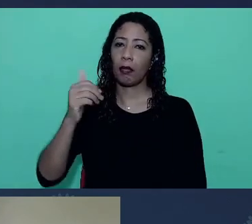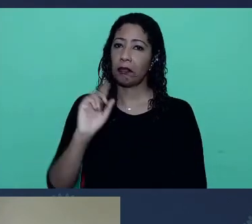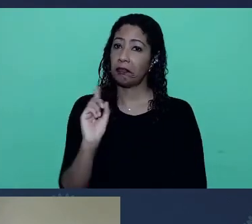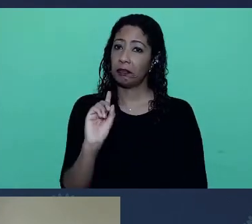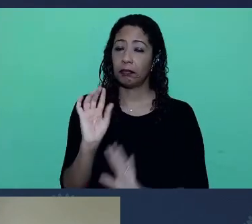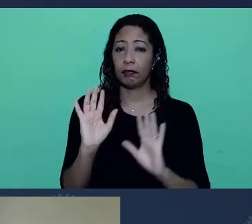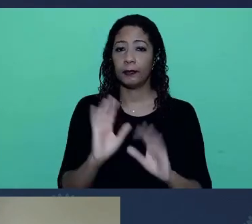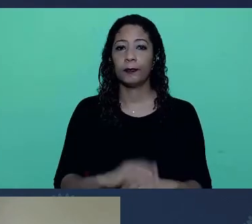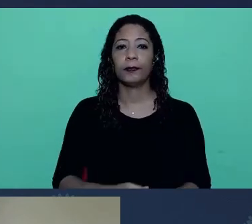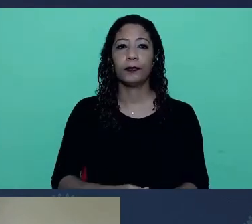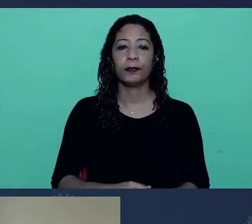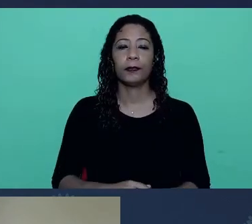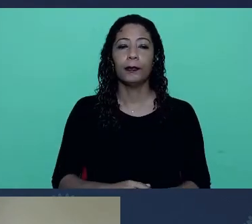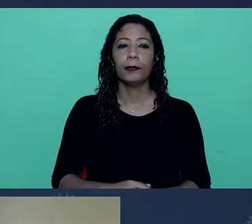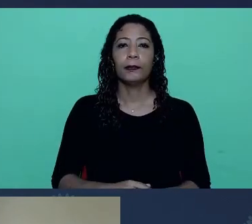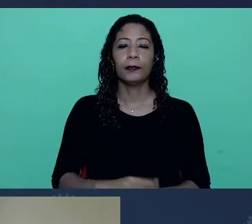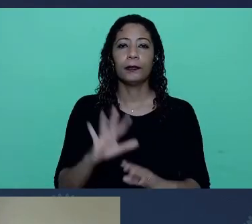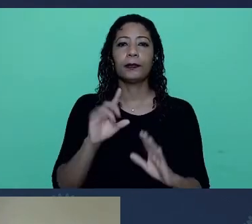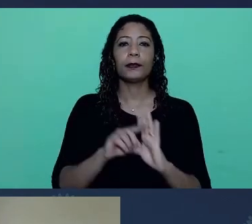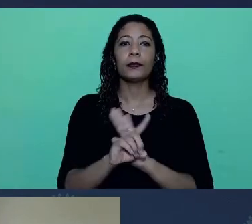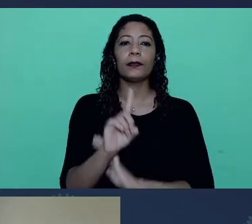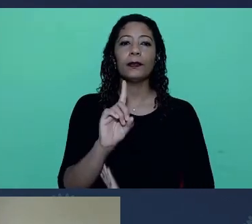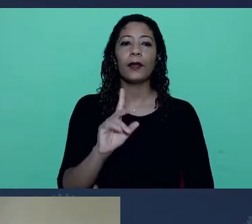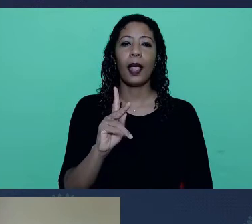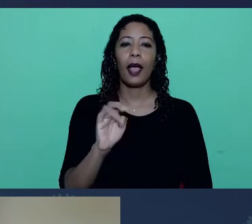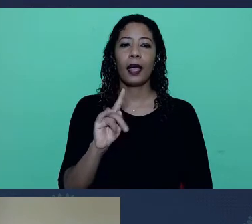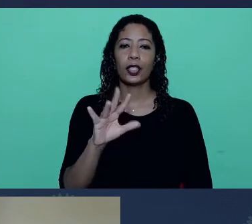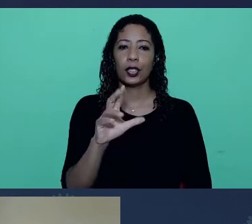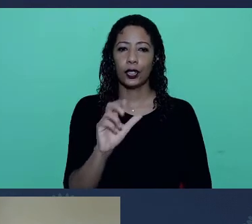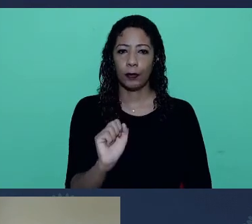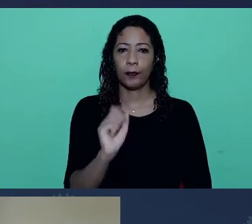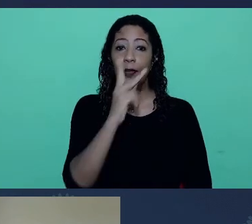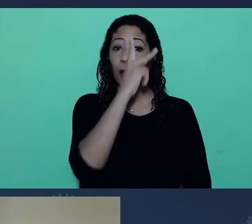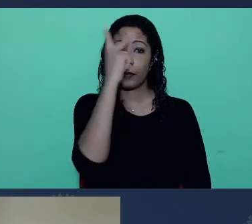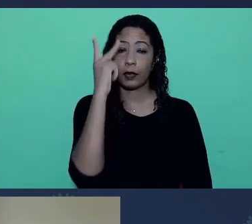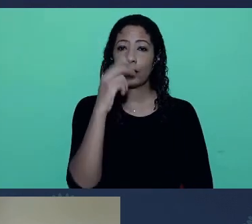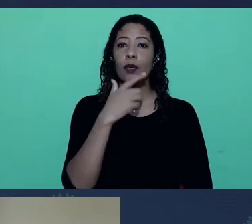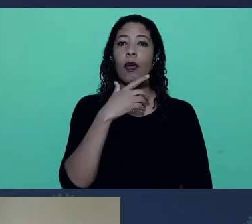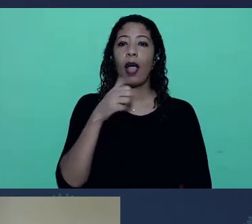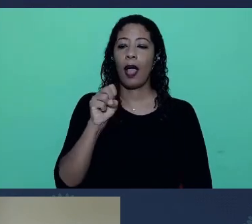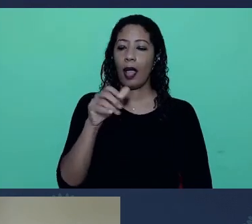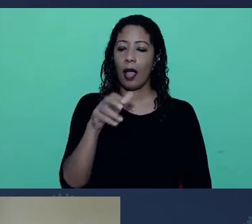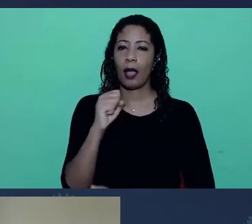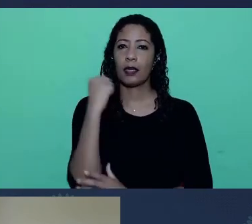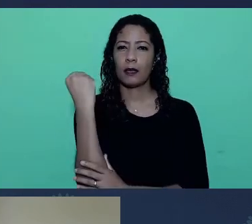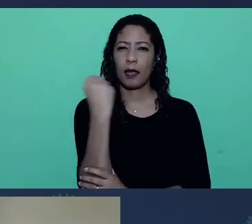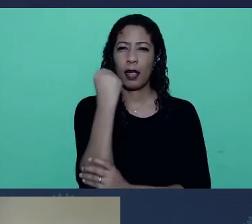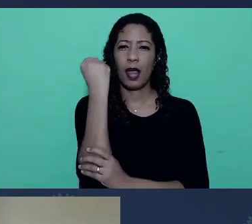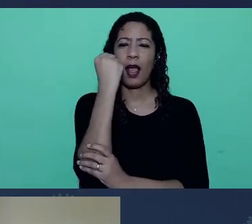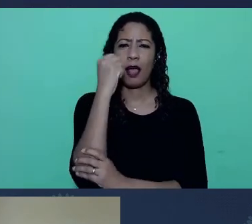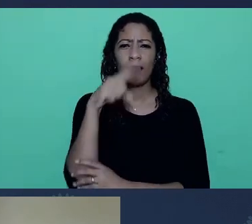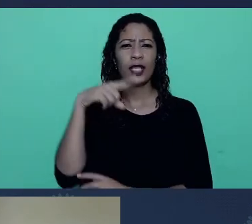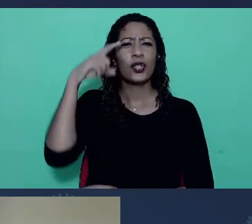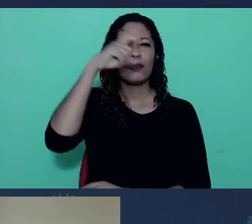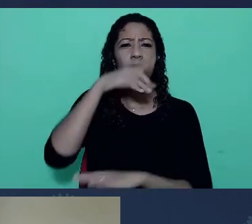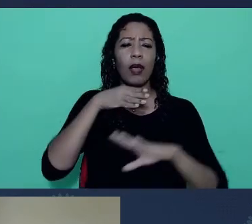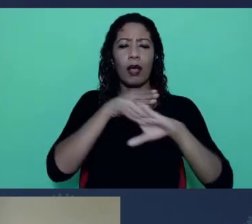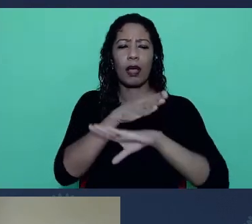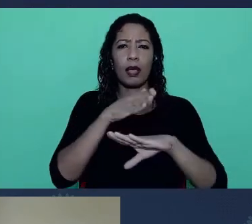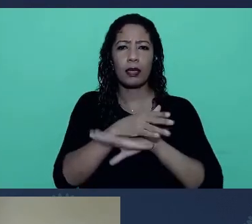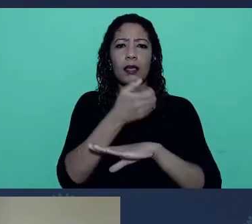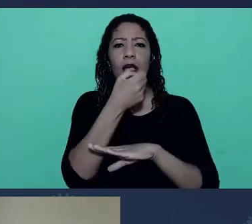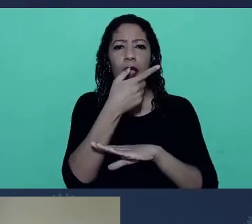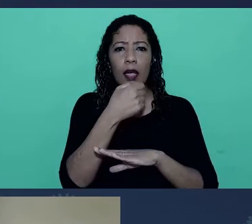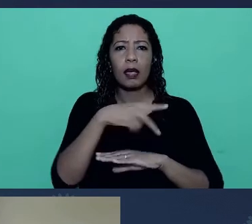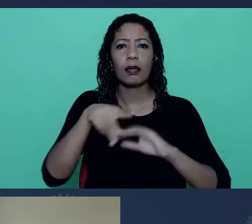A Kátia Amorim pergunta: as pessoas com asma grave ainda têm dificuldade de acesso aos medicamentos específicos ou eles já